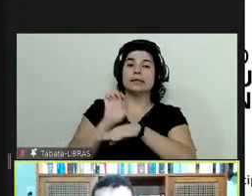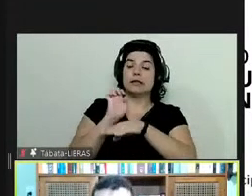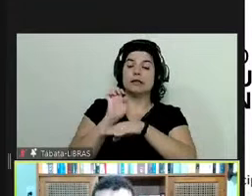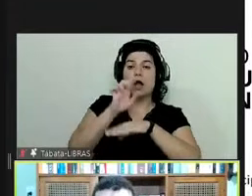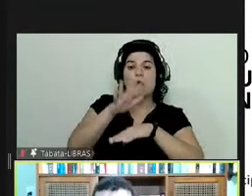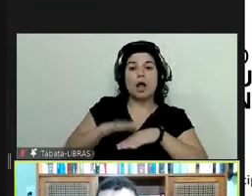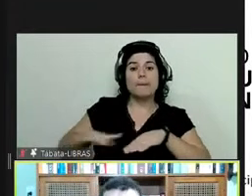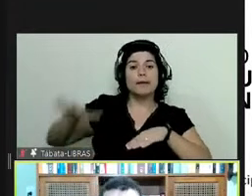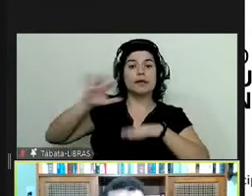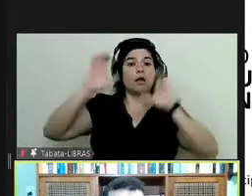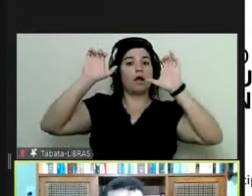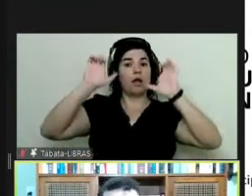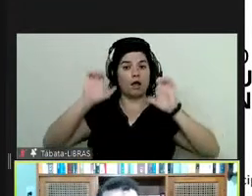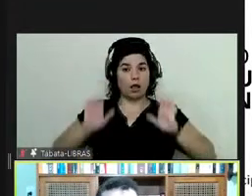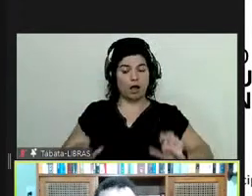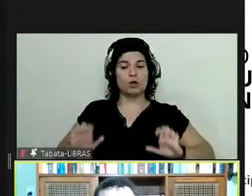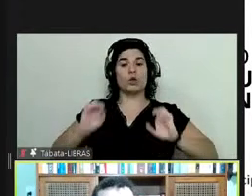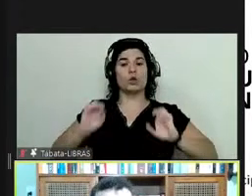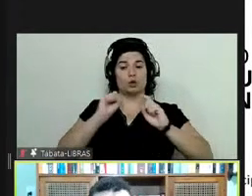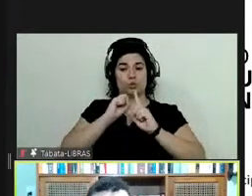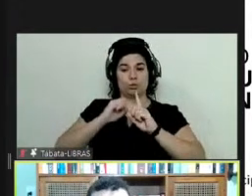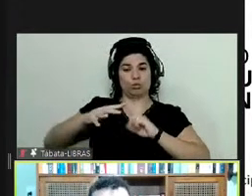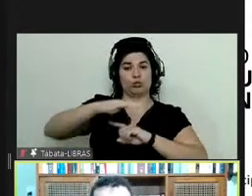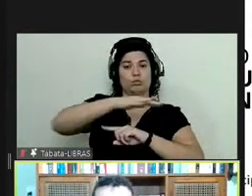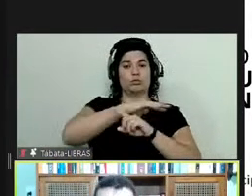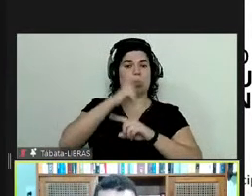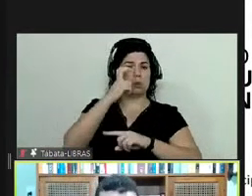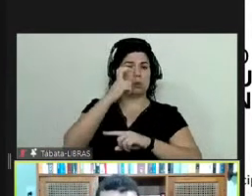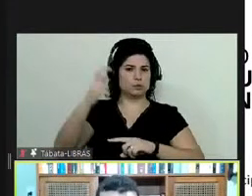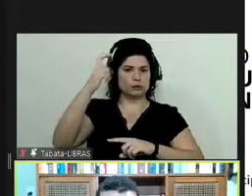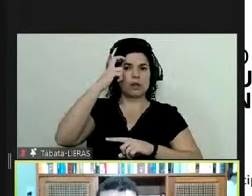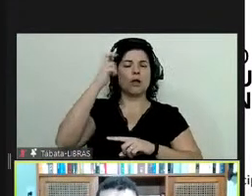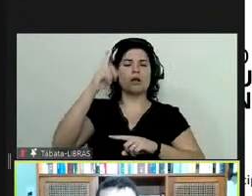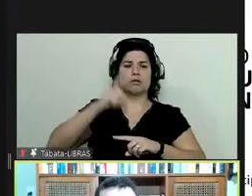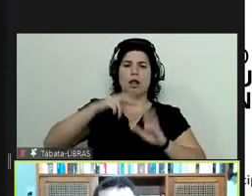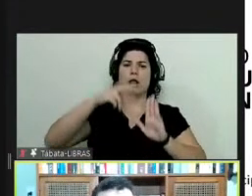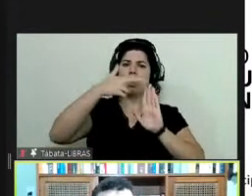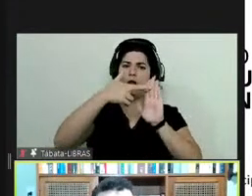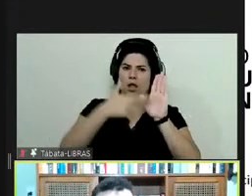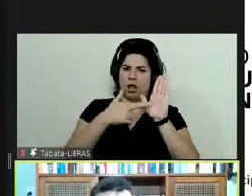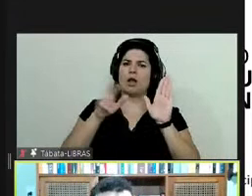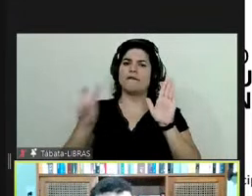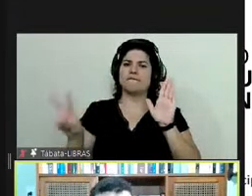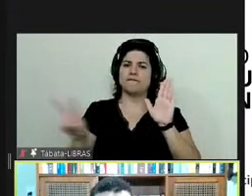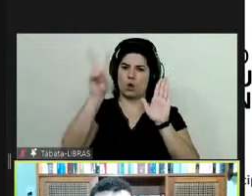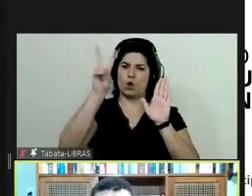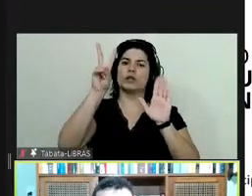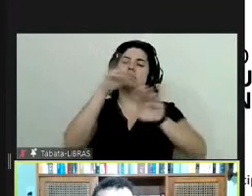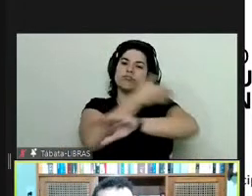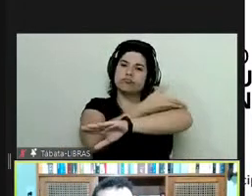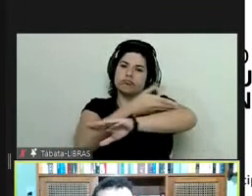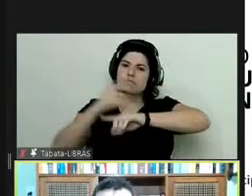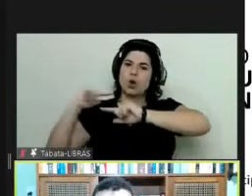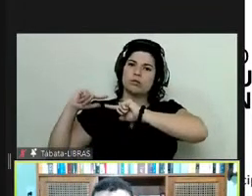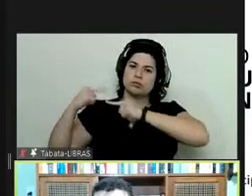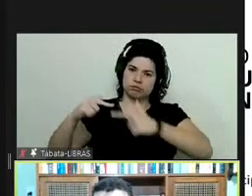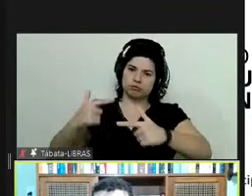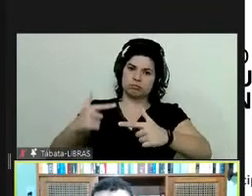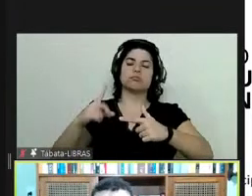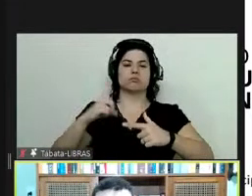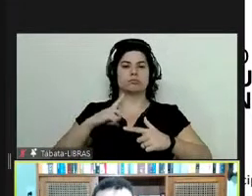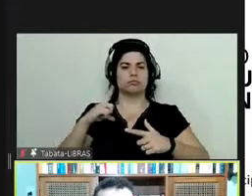de um ambiente ético e sócio-cultural de marcado por regras valores e tradições ou seja o estado